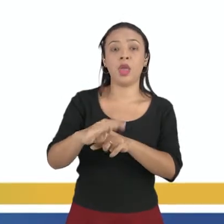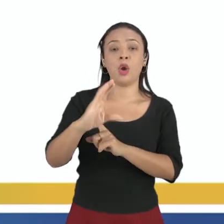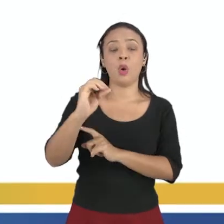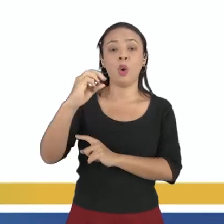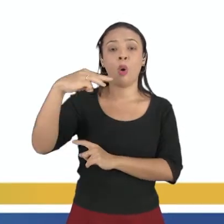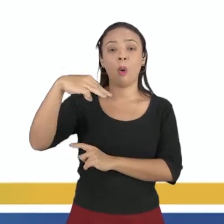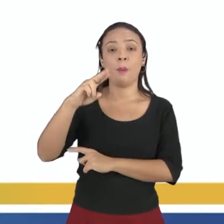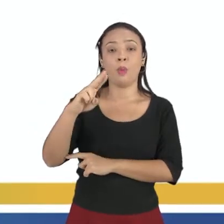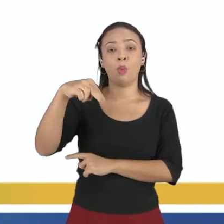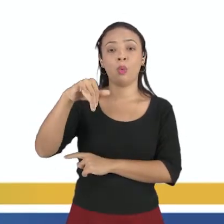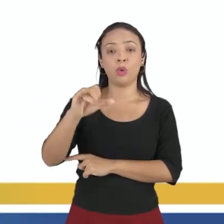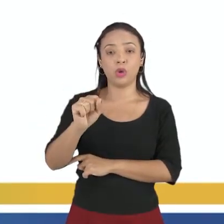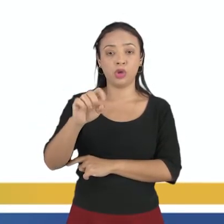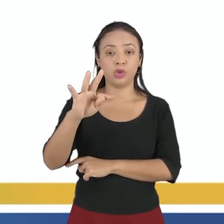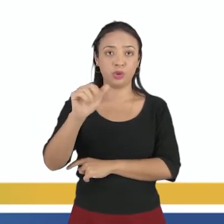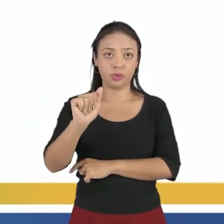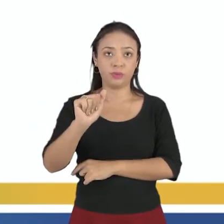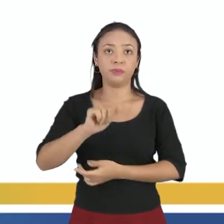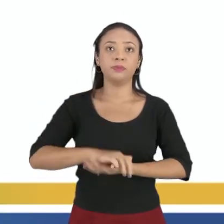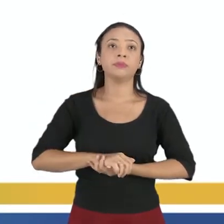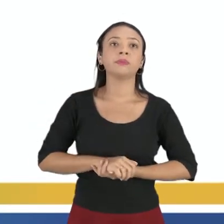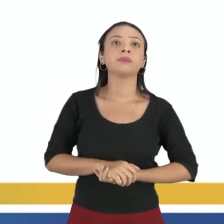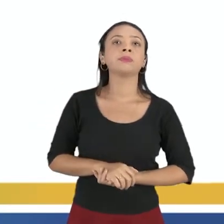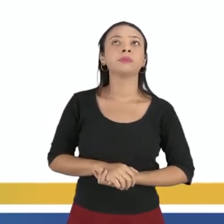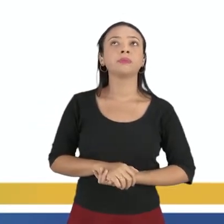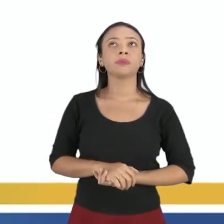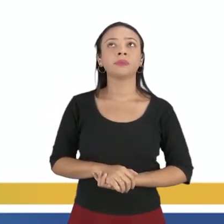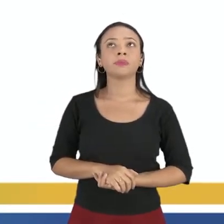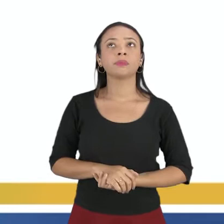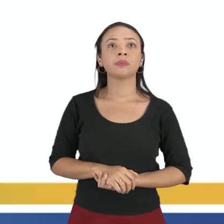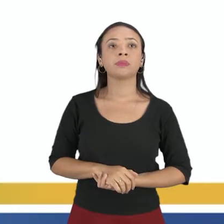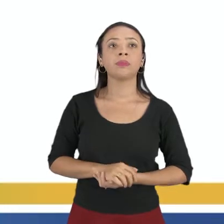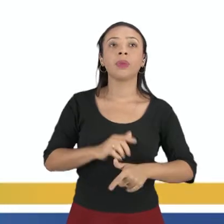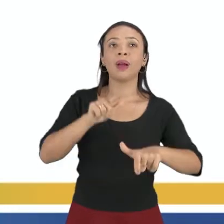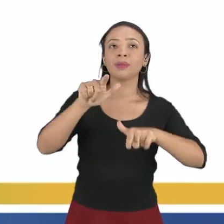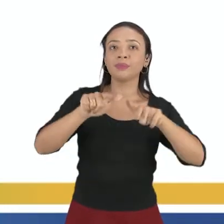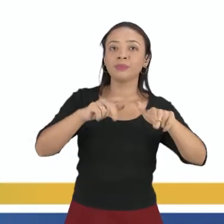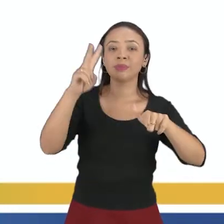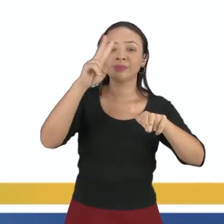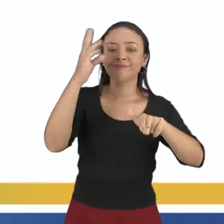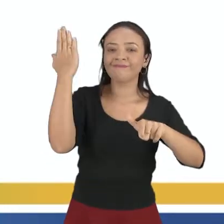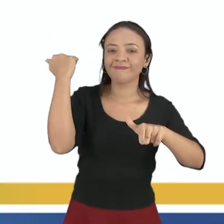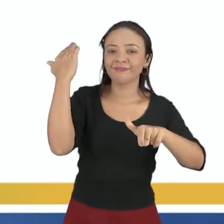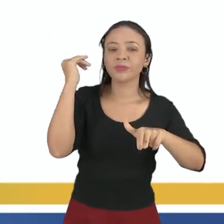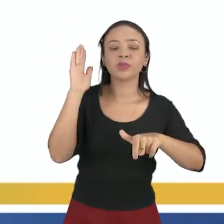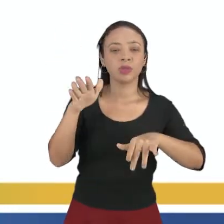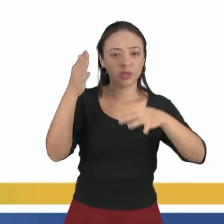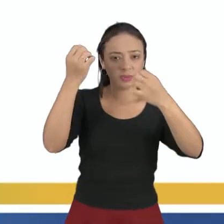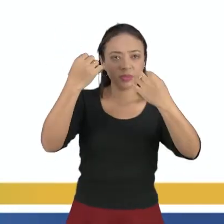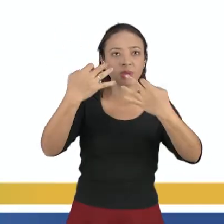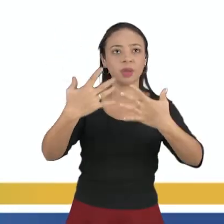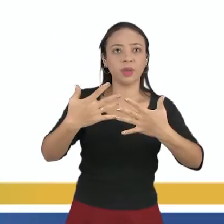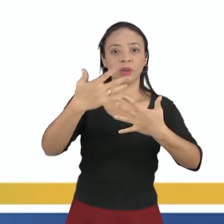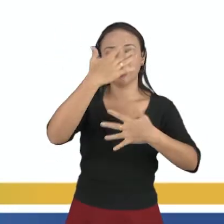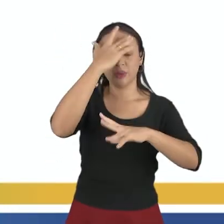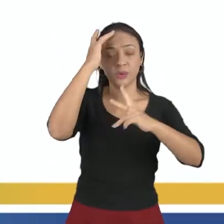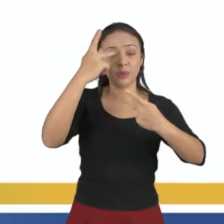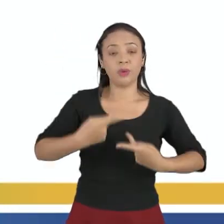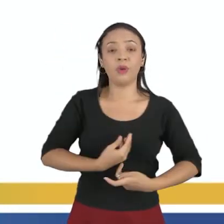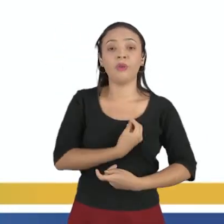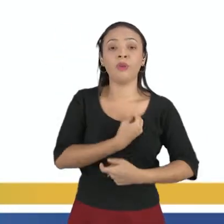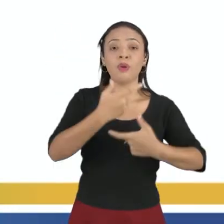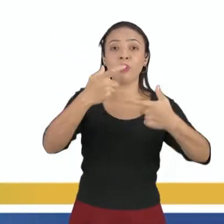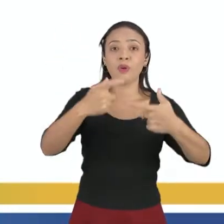nós vamos conhecer. Ok, vamos lá. O trabalho primitivo eu já falei para vocês ainda agora, né? Os homens, eles viviam onde? Eles